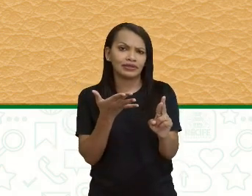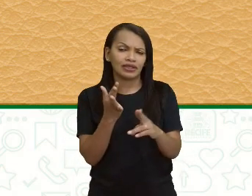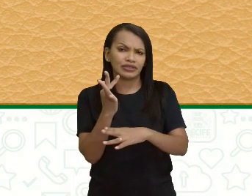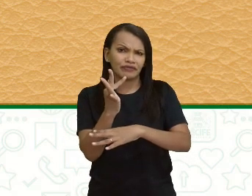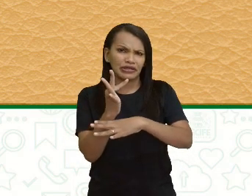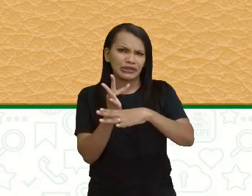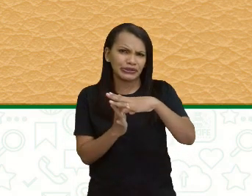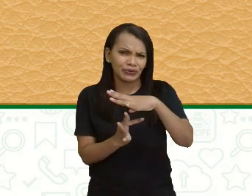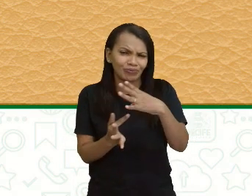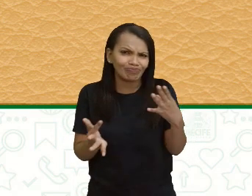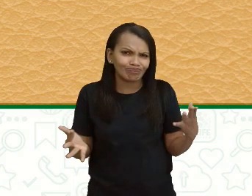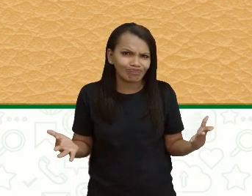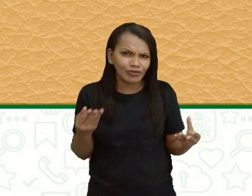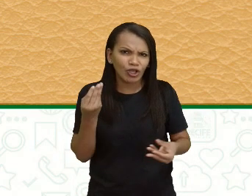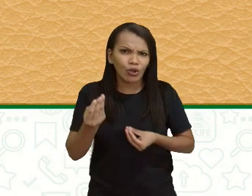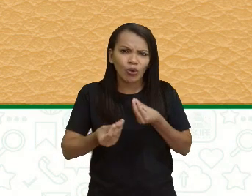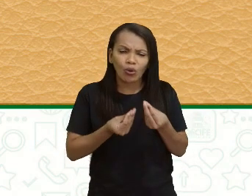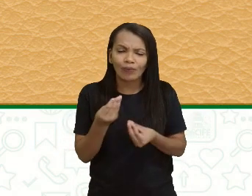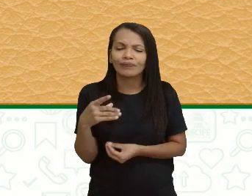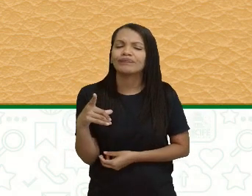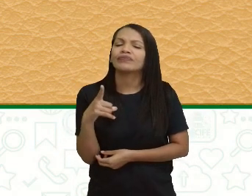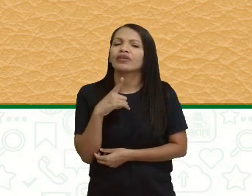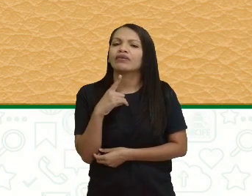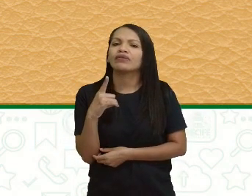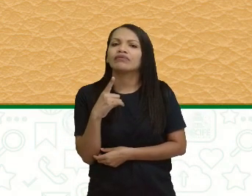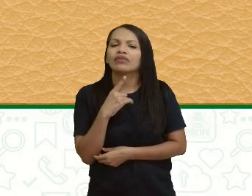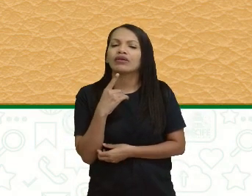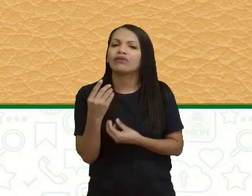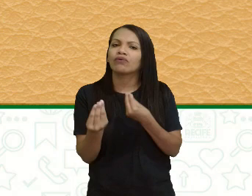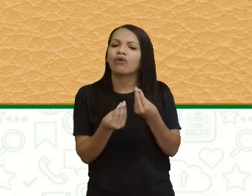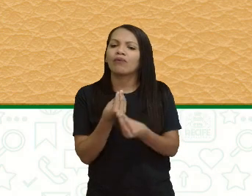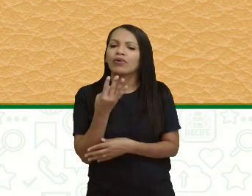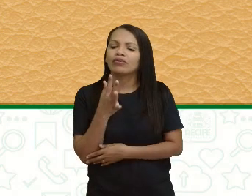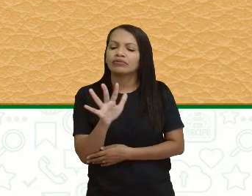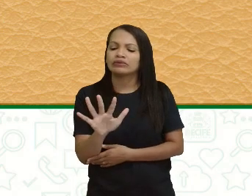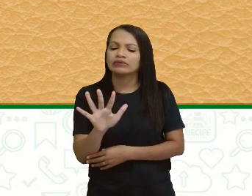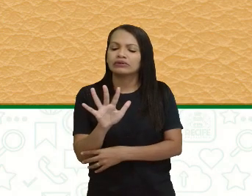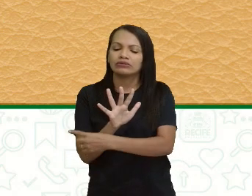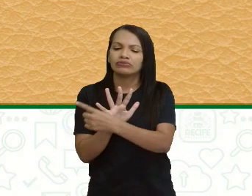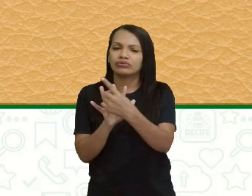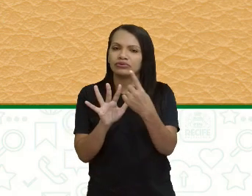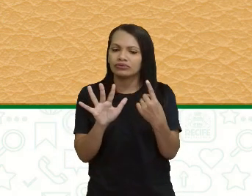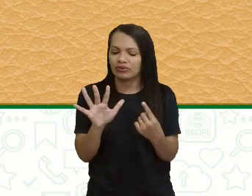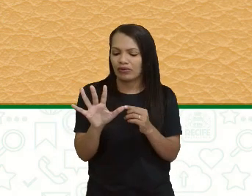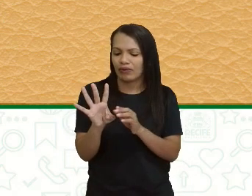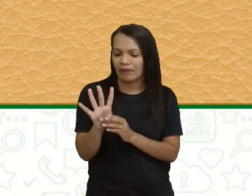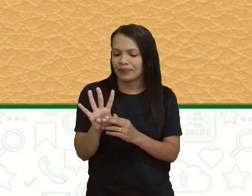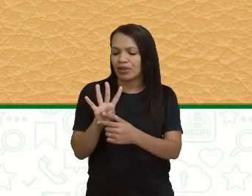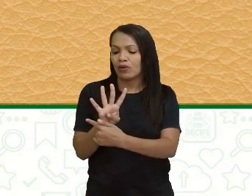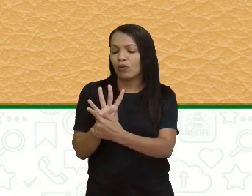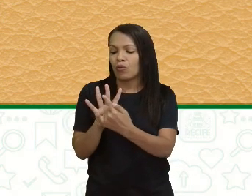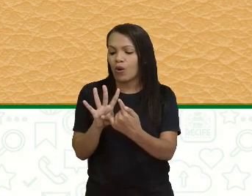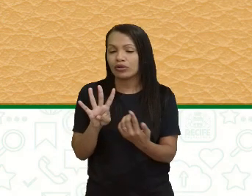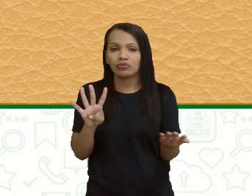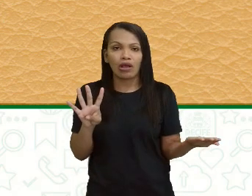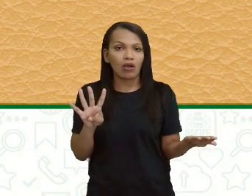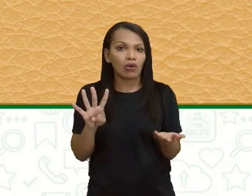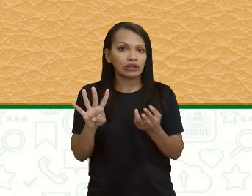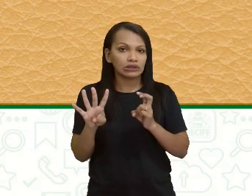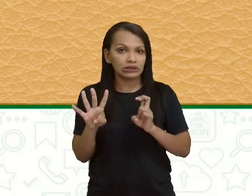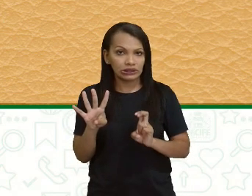fração? Eu tenho 4 partes de 5, né?